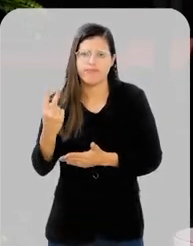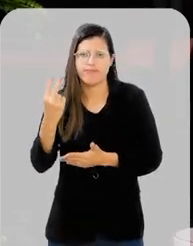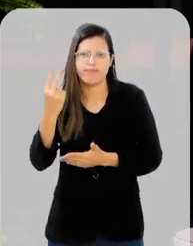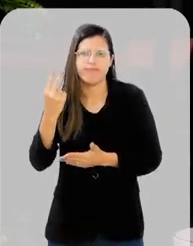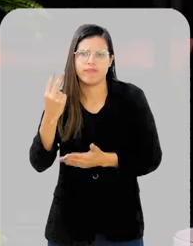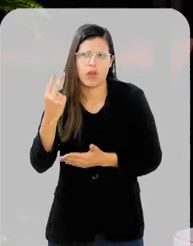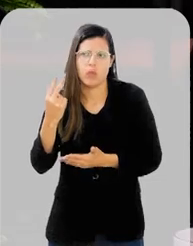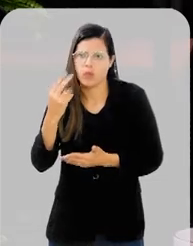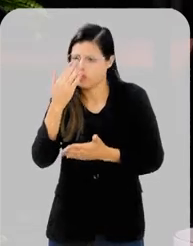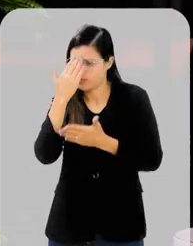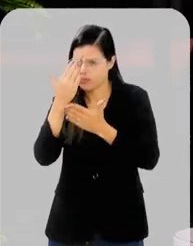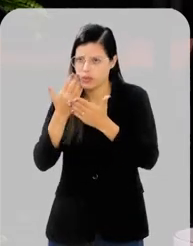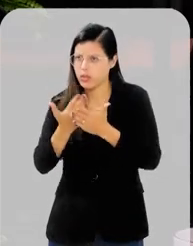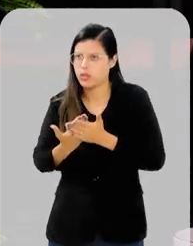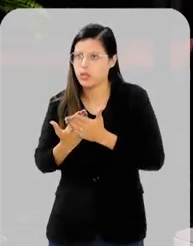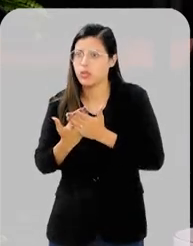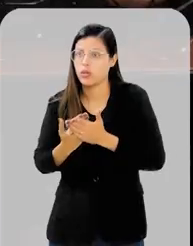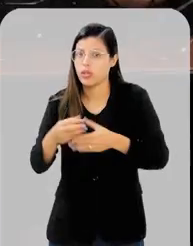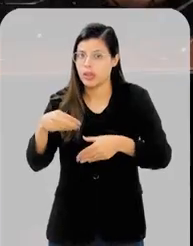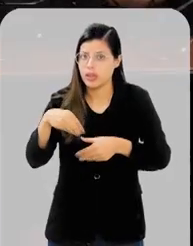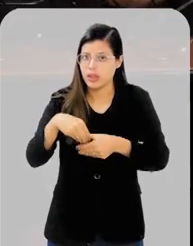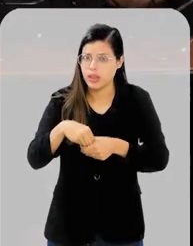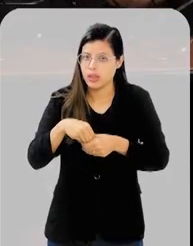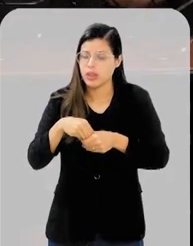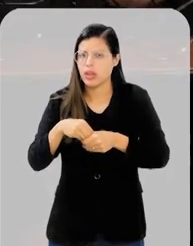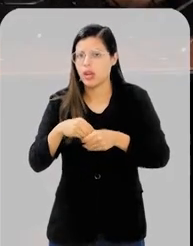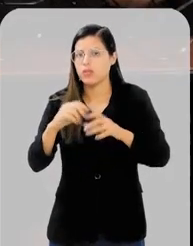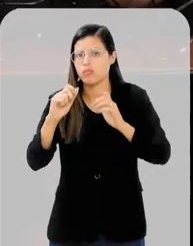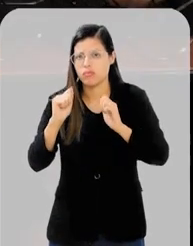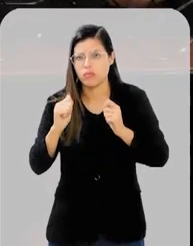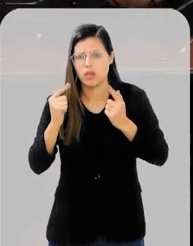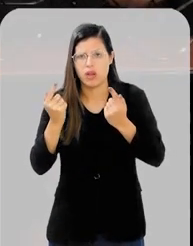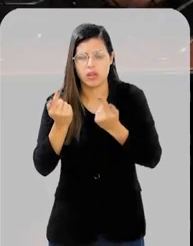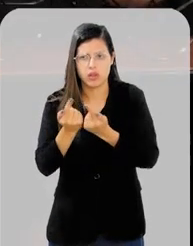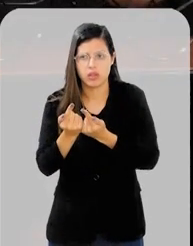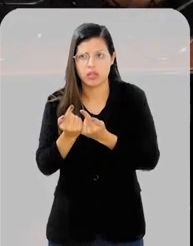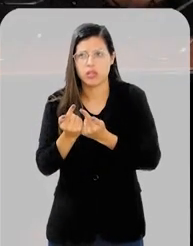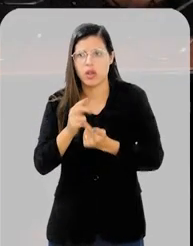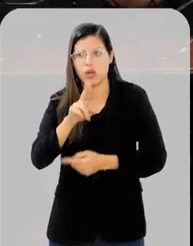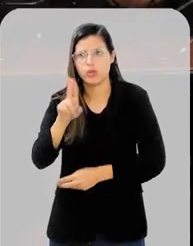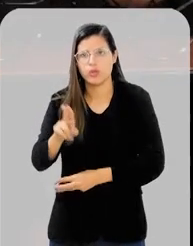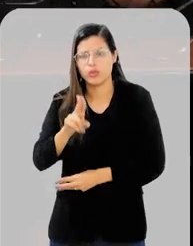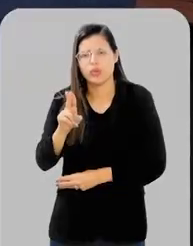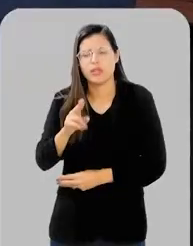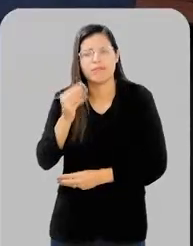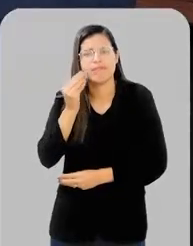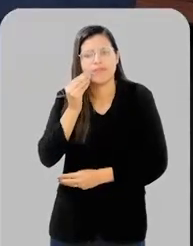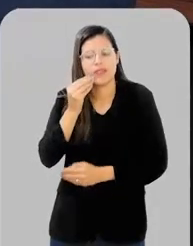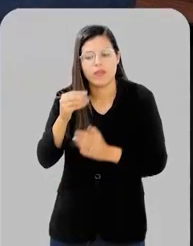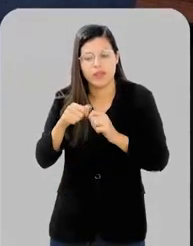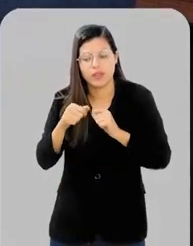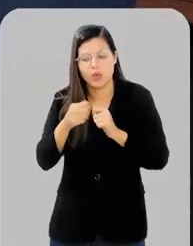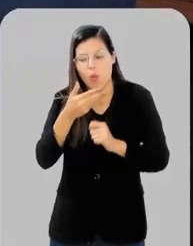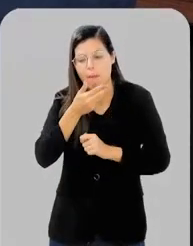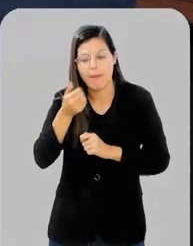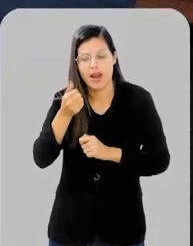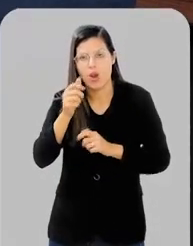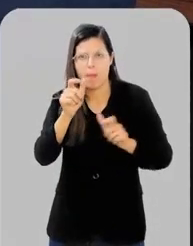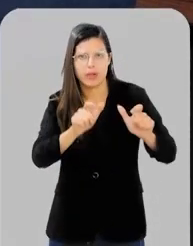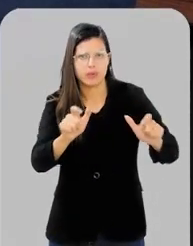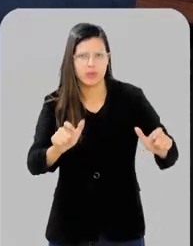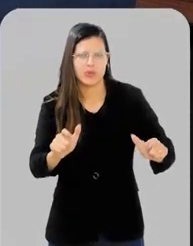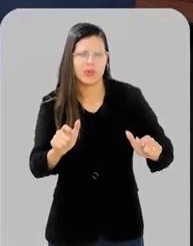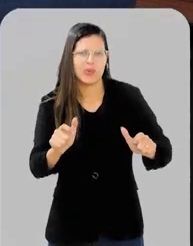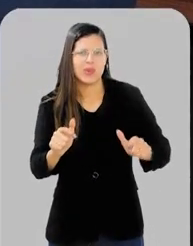estáveis então a gente dentro do Parlamento utiliza isso como uma prerrogativa para poder fazer o o melhor para as pessoas e aí